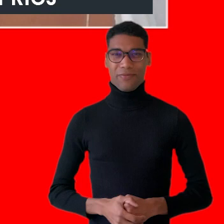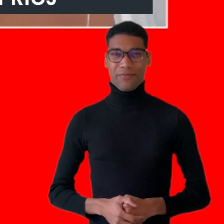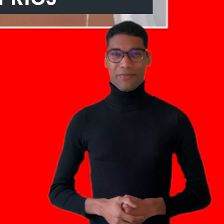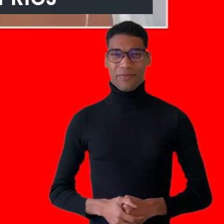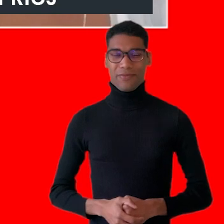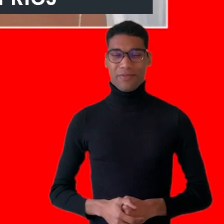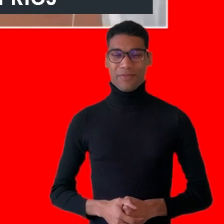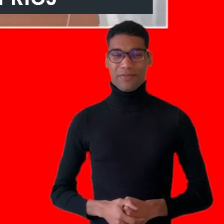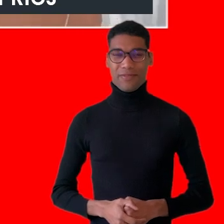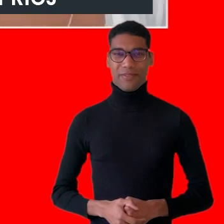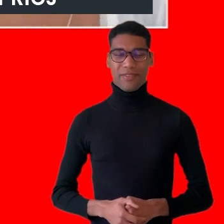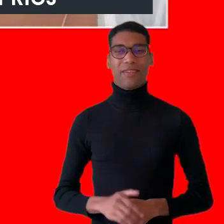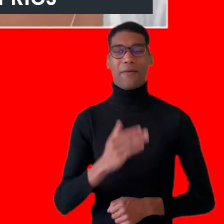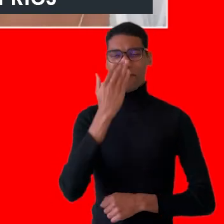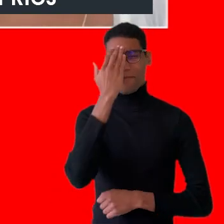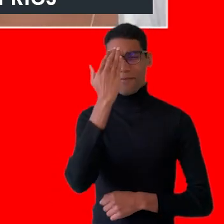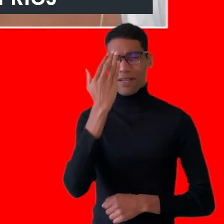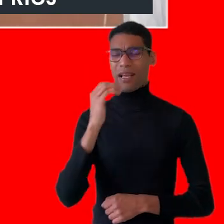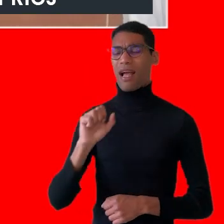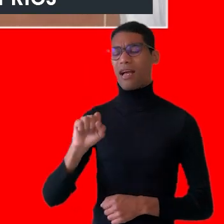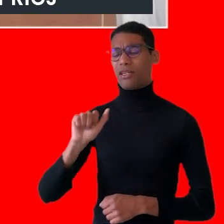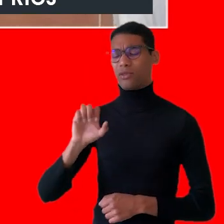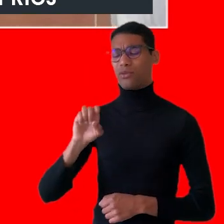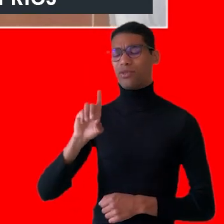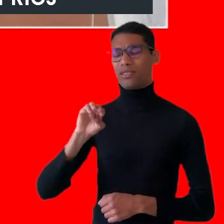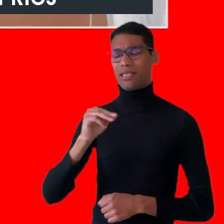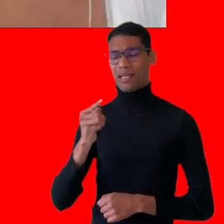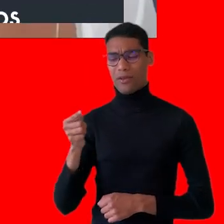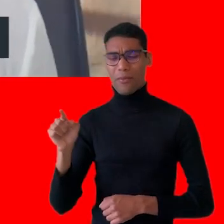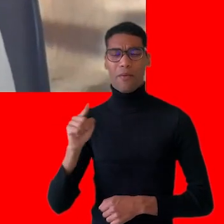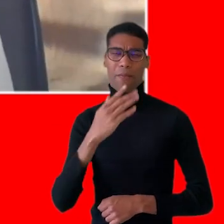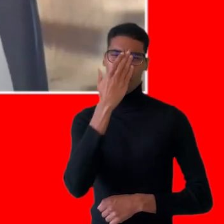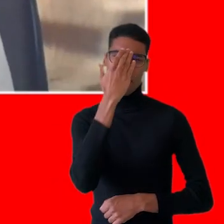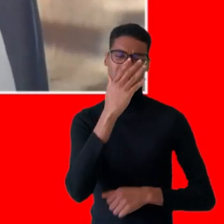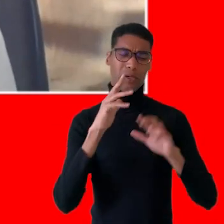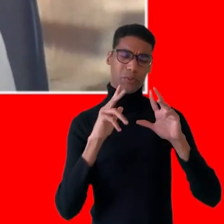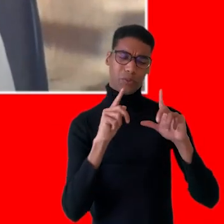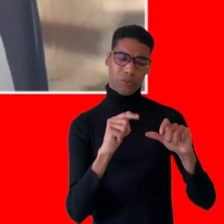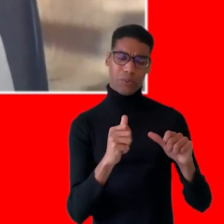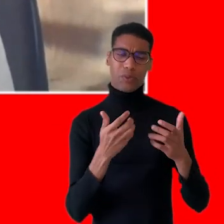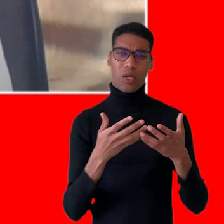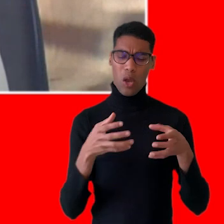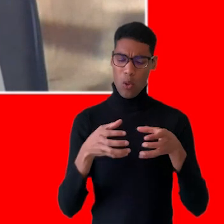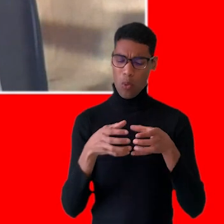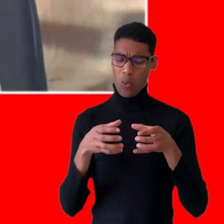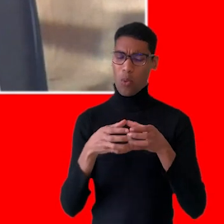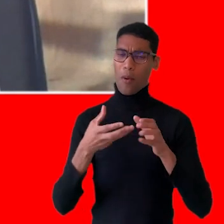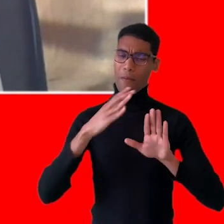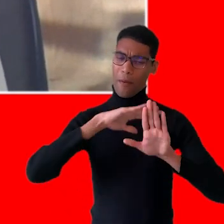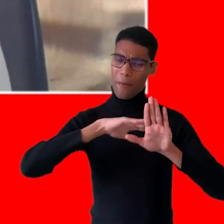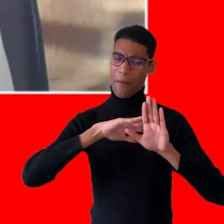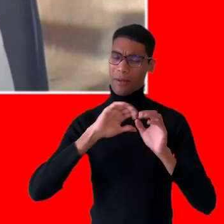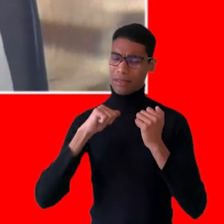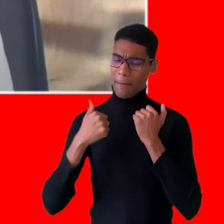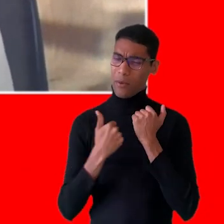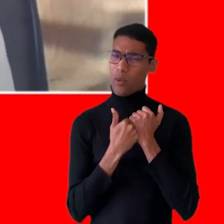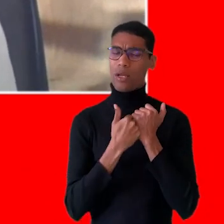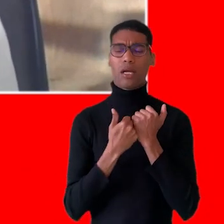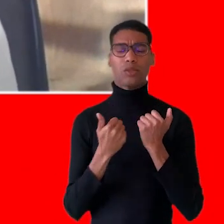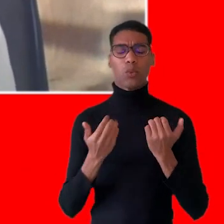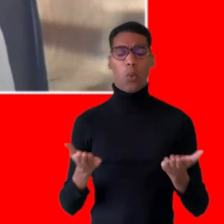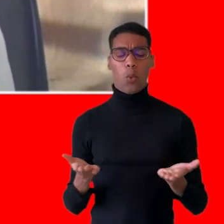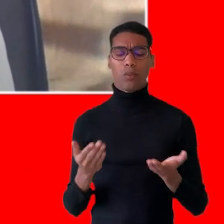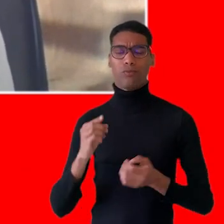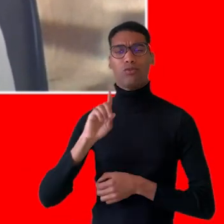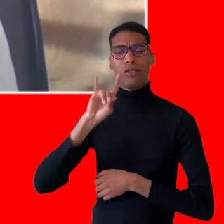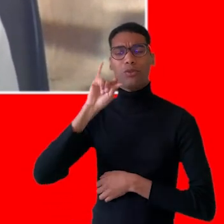obrigada, Maria. Obrigado. Obrigada, Salomão. Obrigada a toda a equipe, né, que está aqui nos apoiando